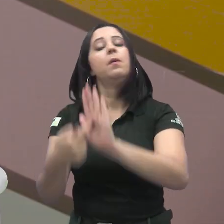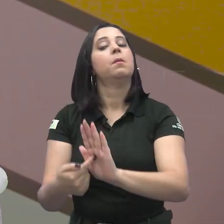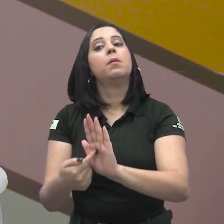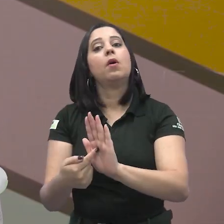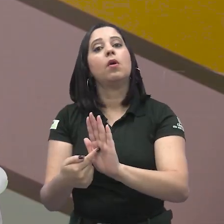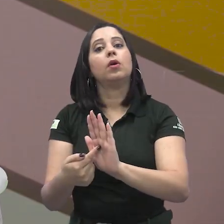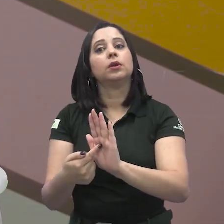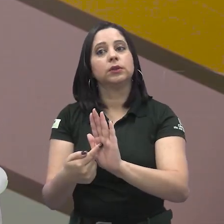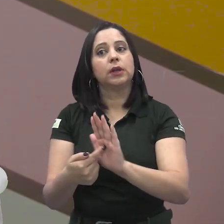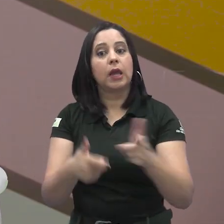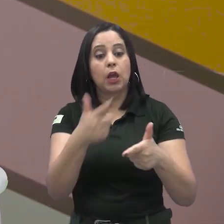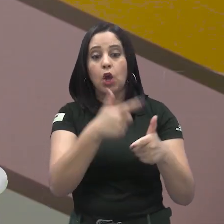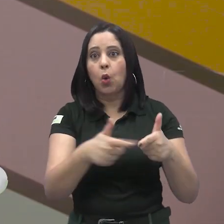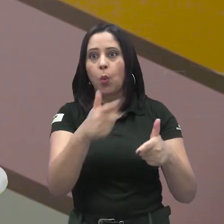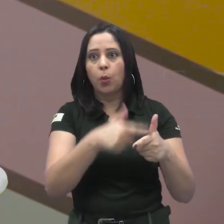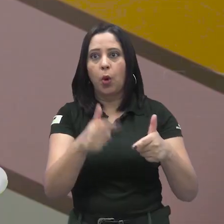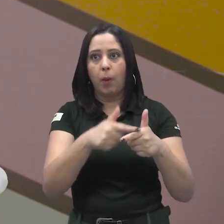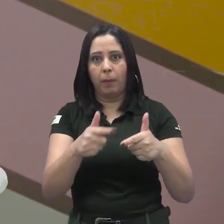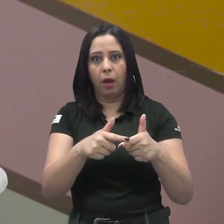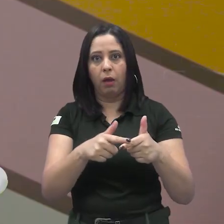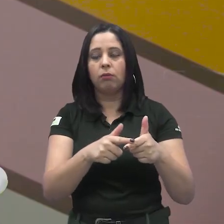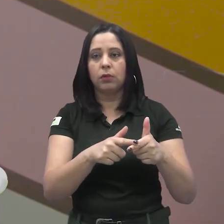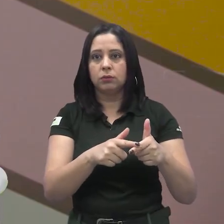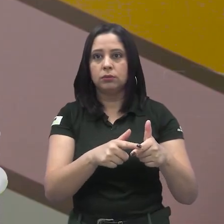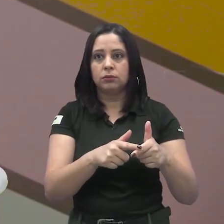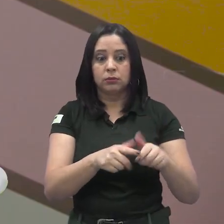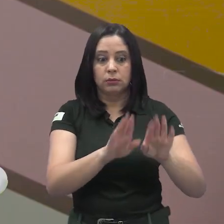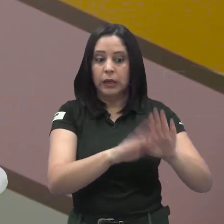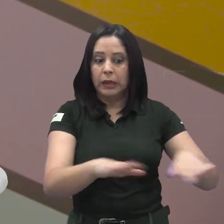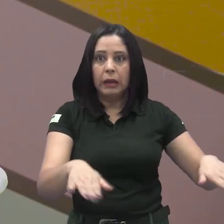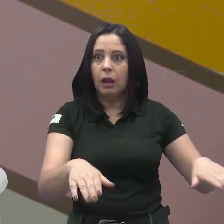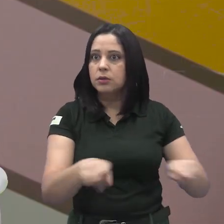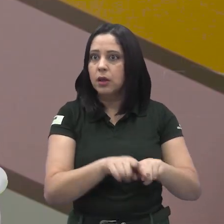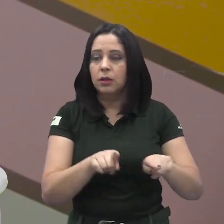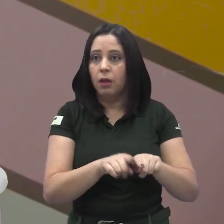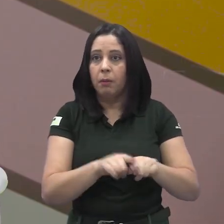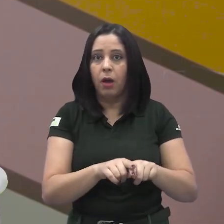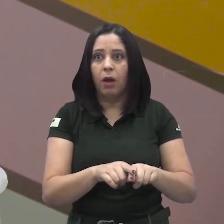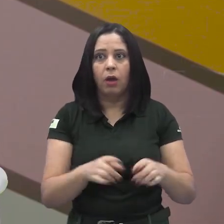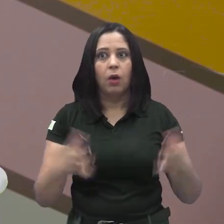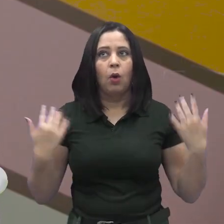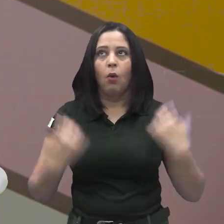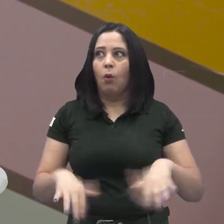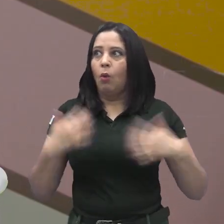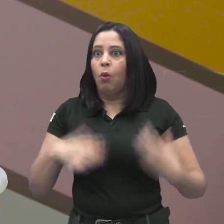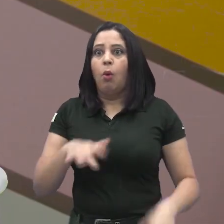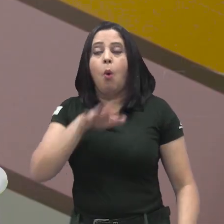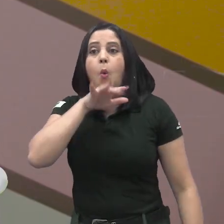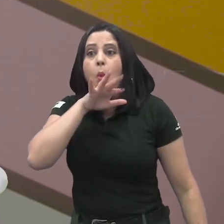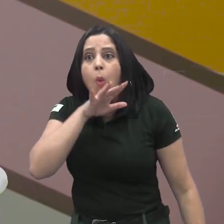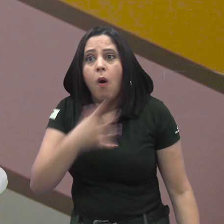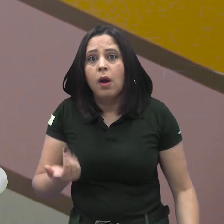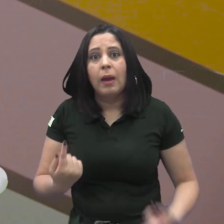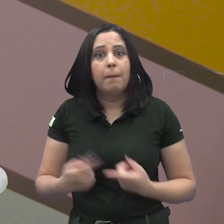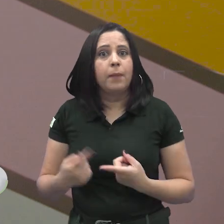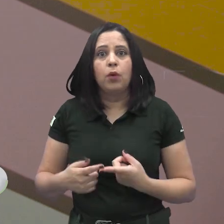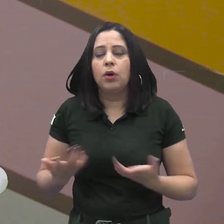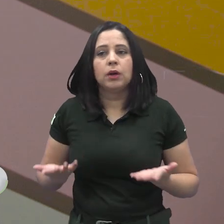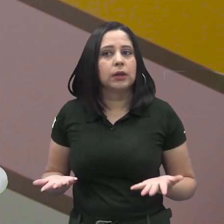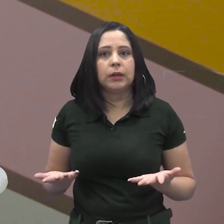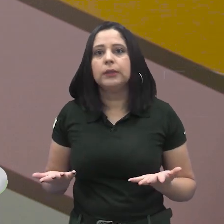como que essa problemática do adulto invadiu também as crianças, o que é terrível, É terrível, porque você